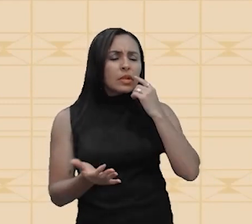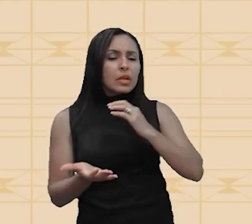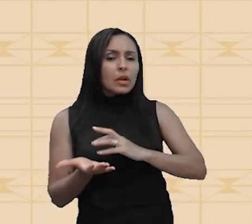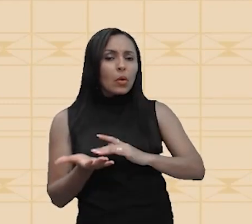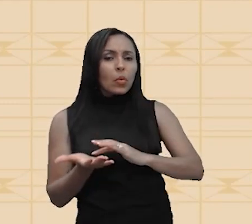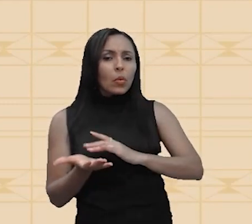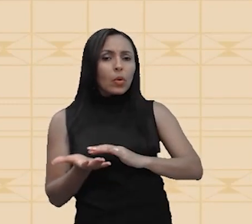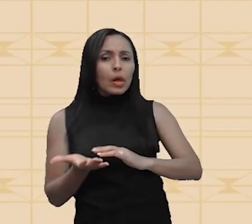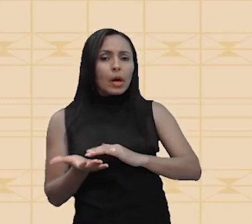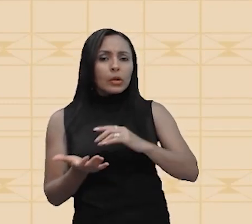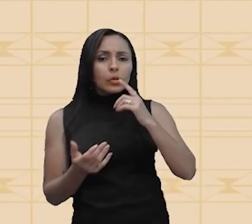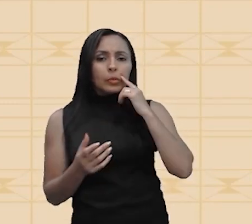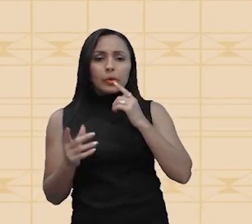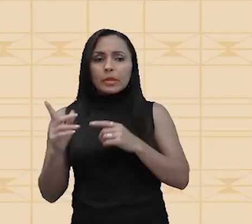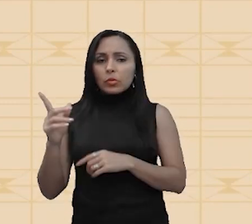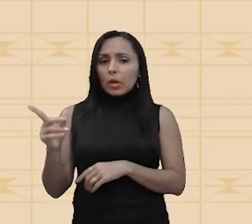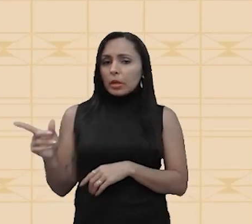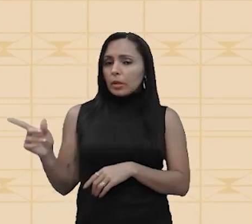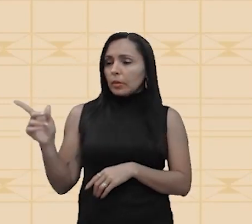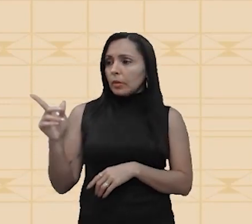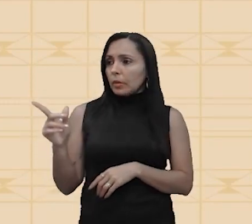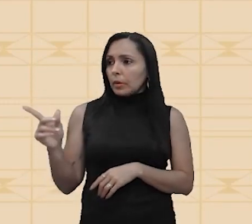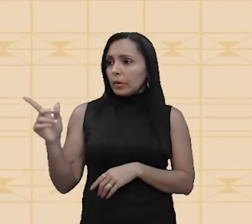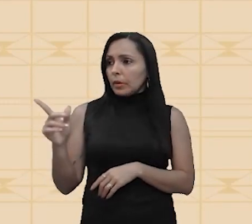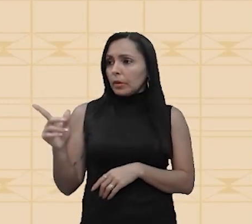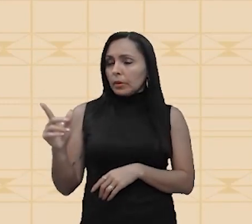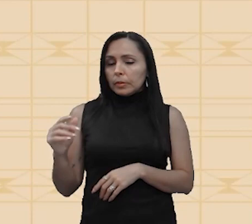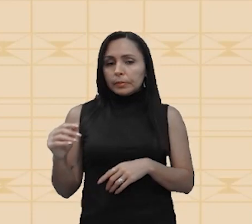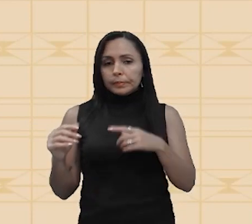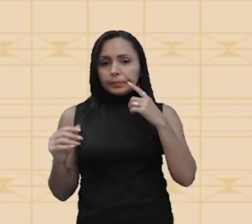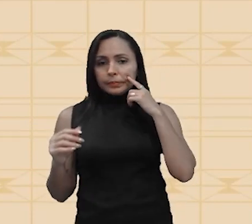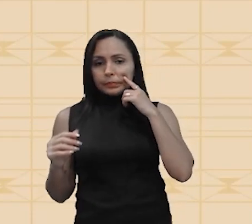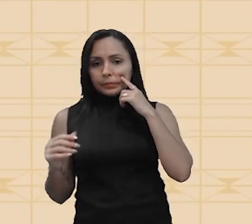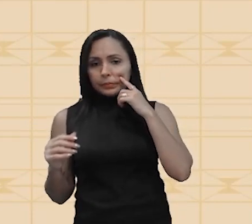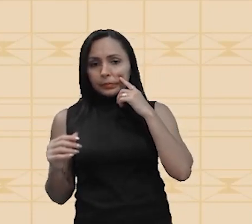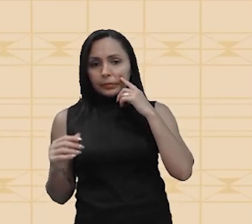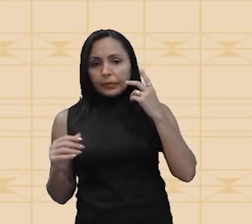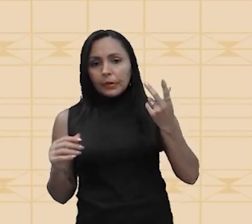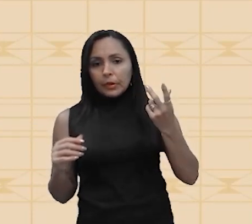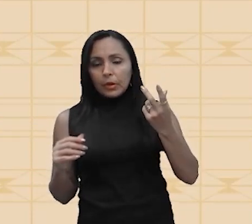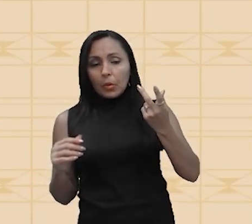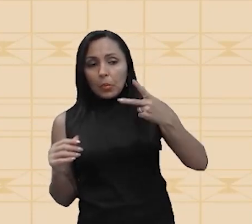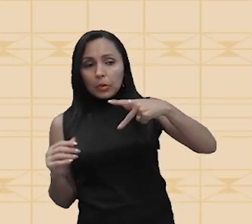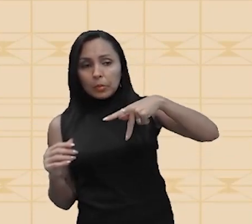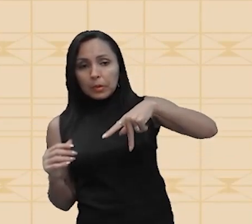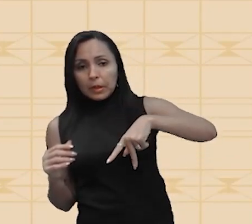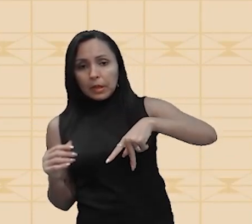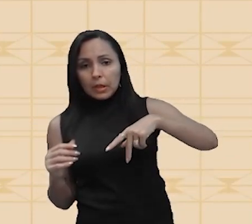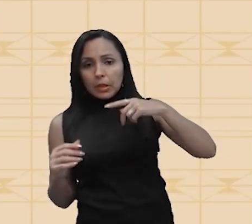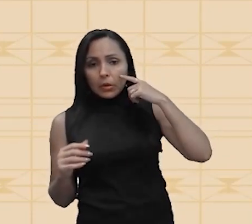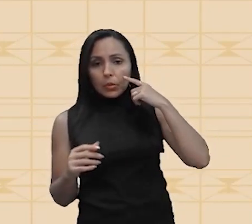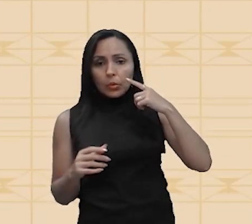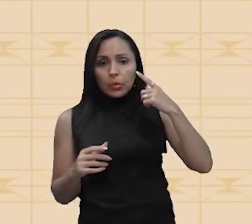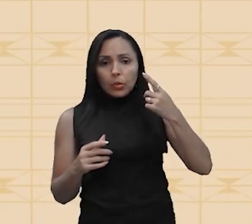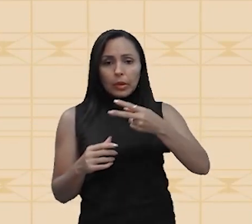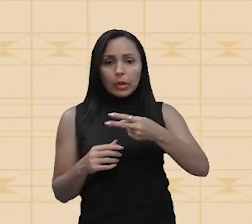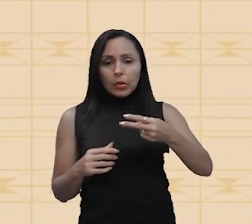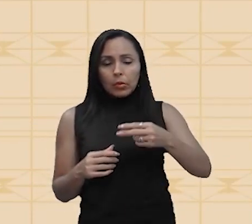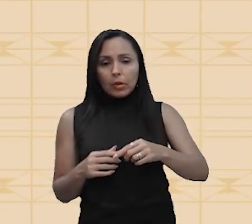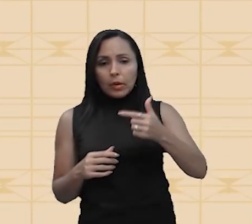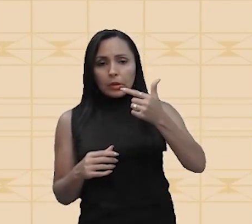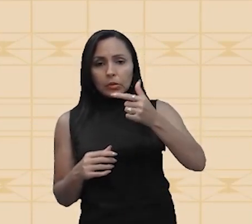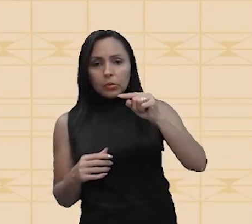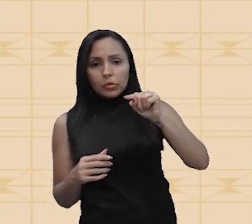expressão onde você vai pegar o comprimento da corda multiplicado por 2, dividido pelo número de ventres. E aí,